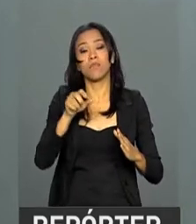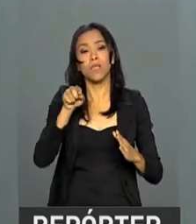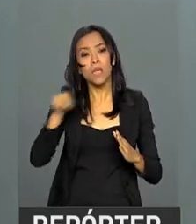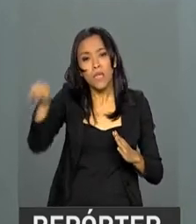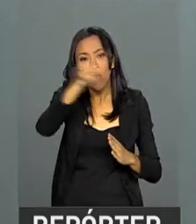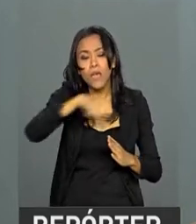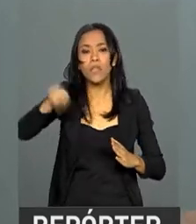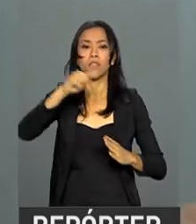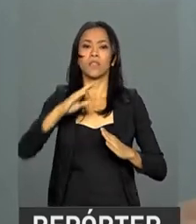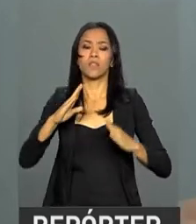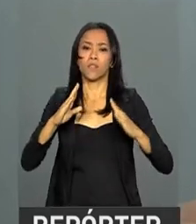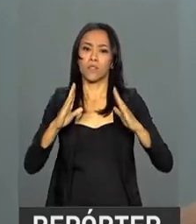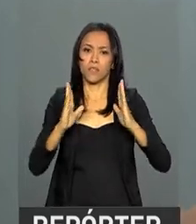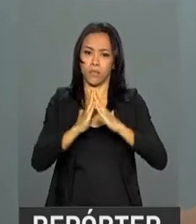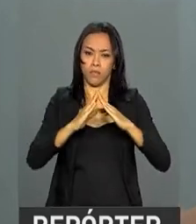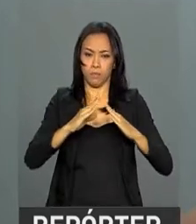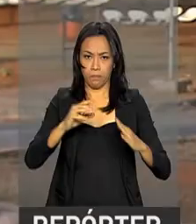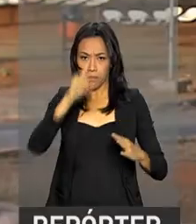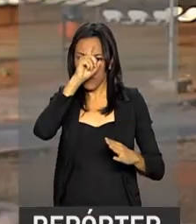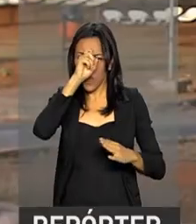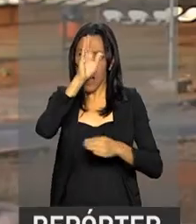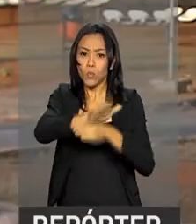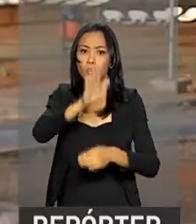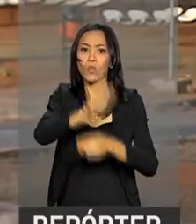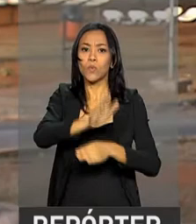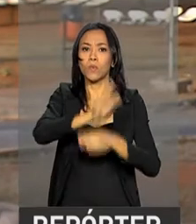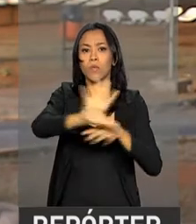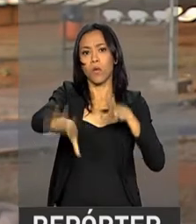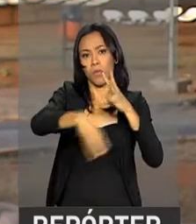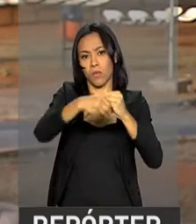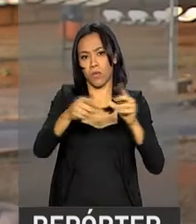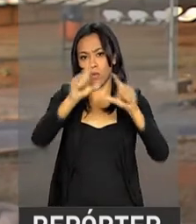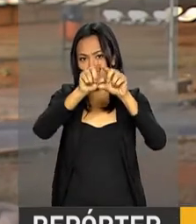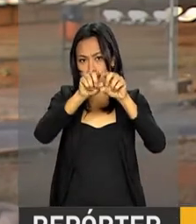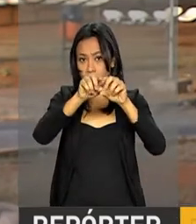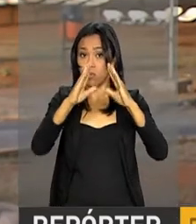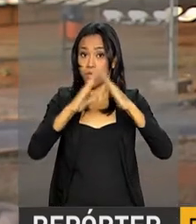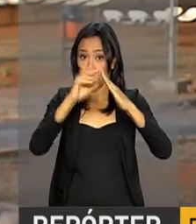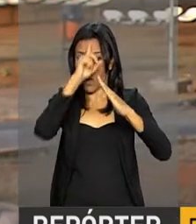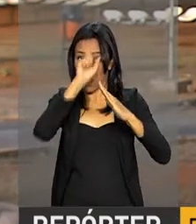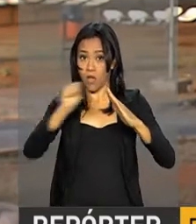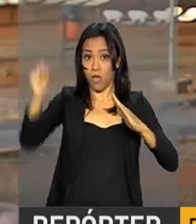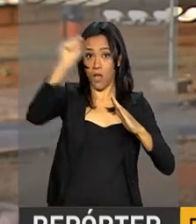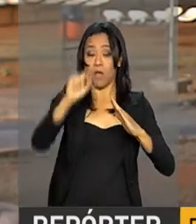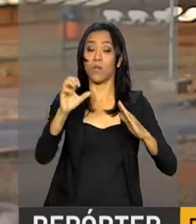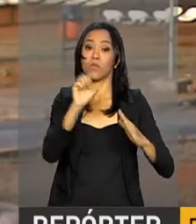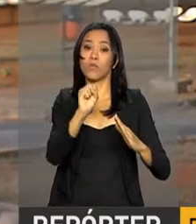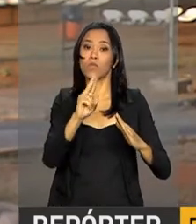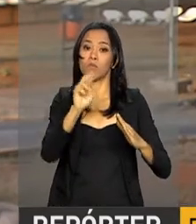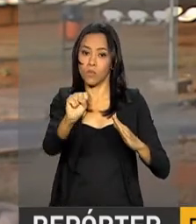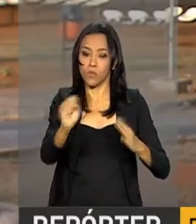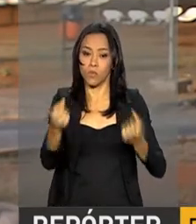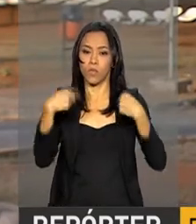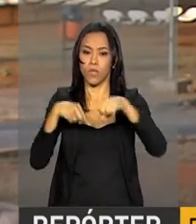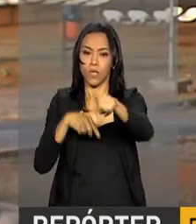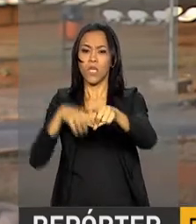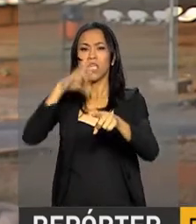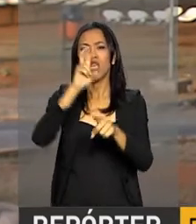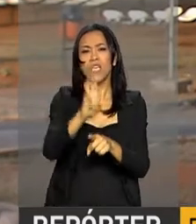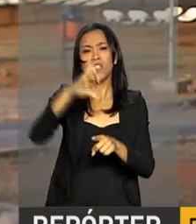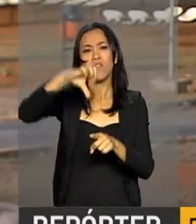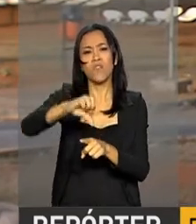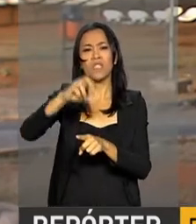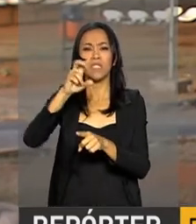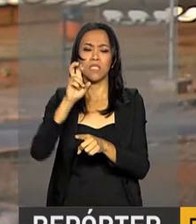mais ajudar no atendimento do SUS. Somente em 2017, o governo federal liberou 595 milhões